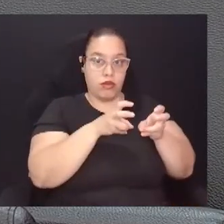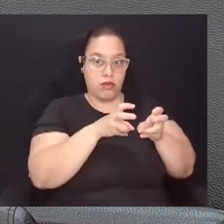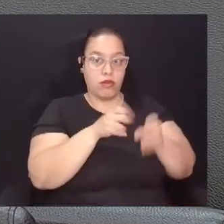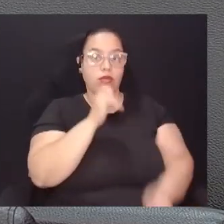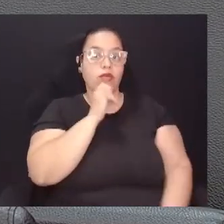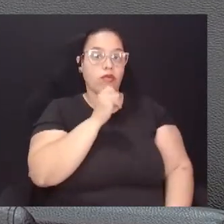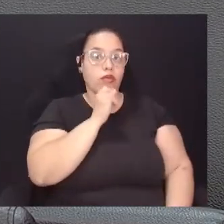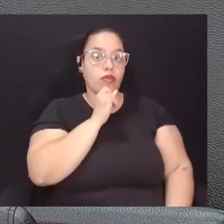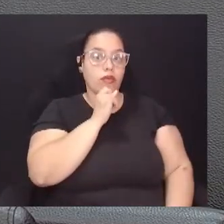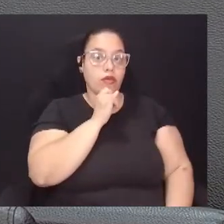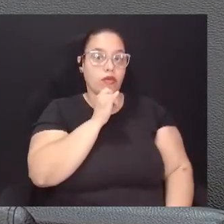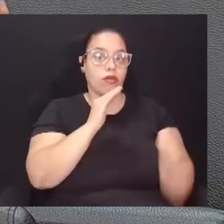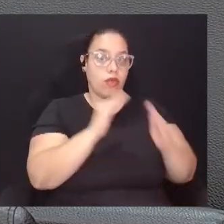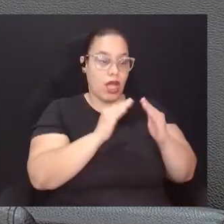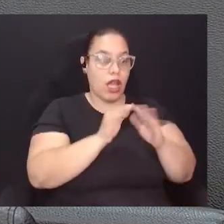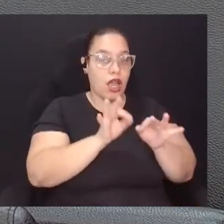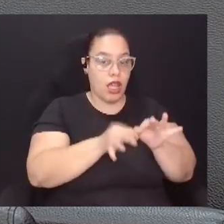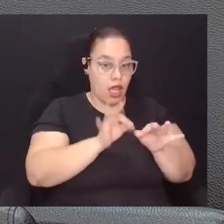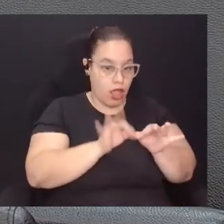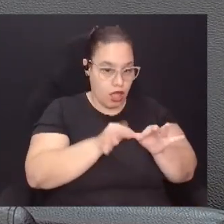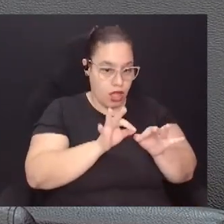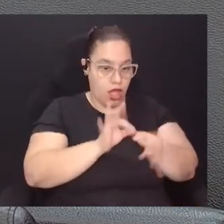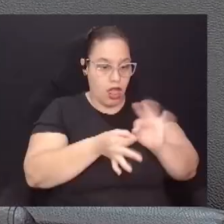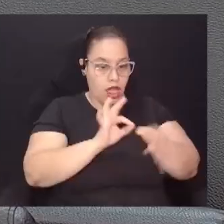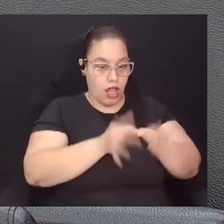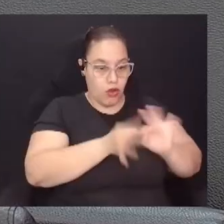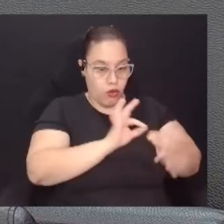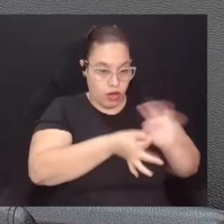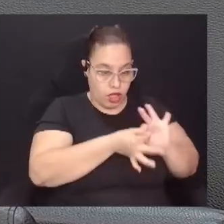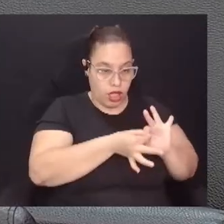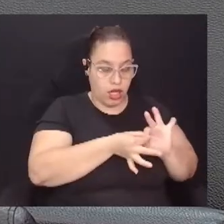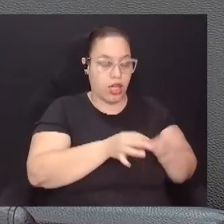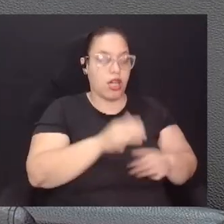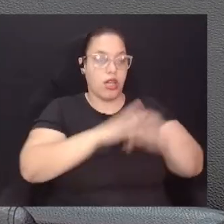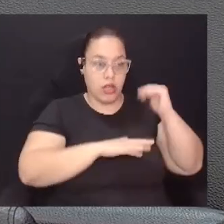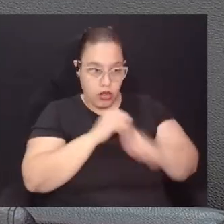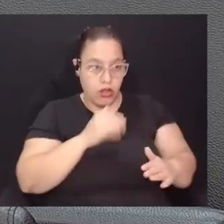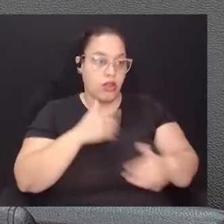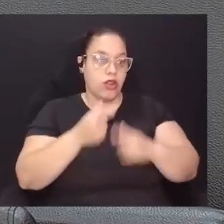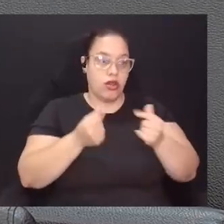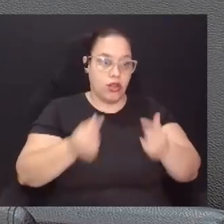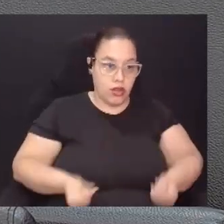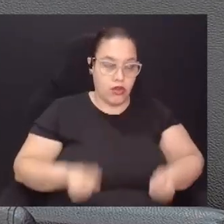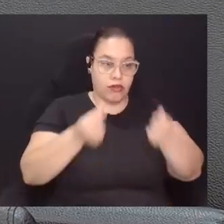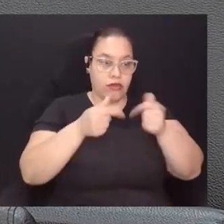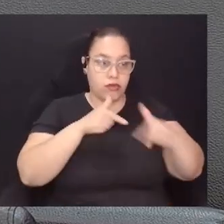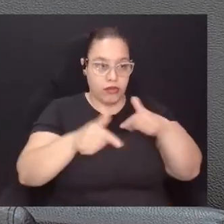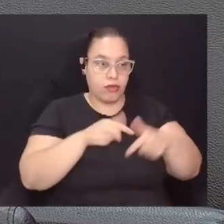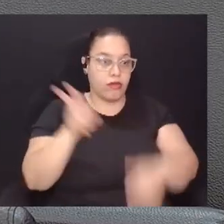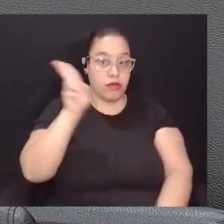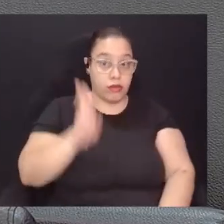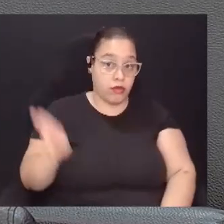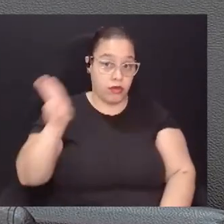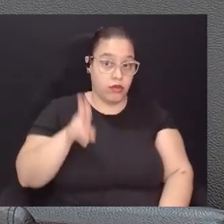onde ficaria, por exemplo, a Casa das Oficinas, que é um serviço, né, de geração de emprego e renda